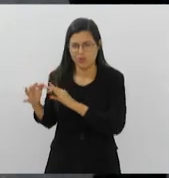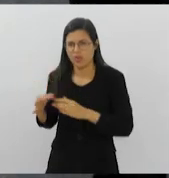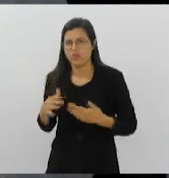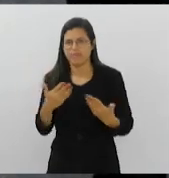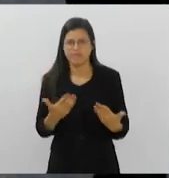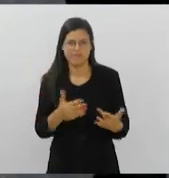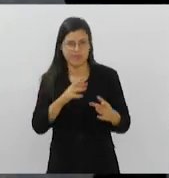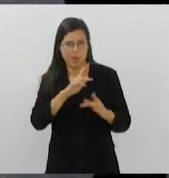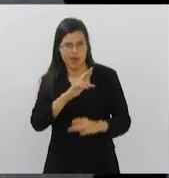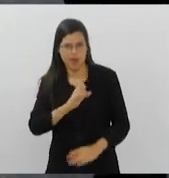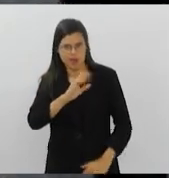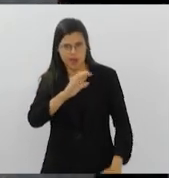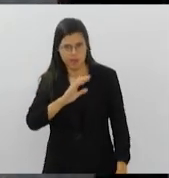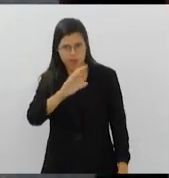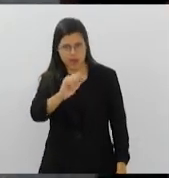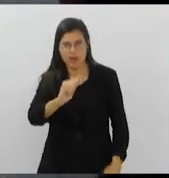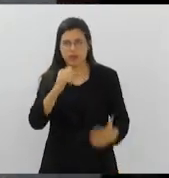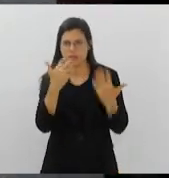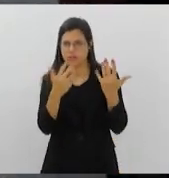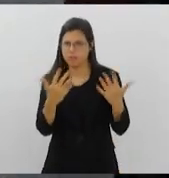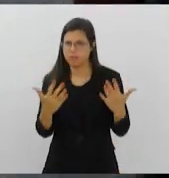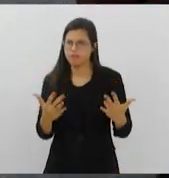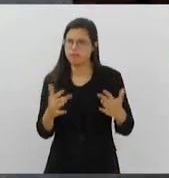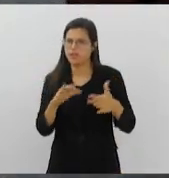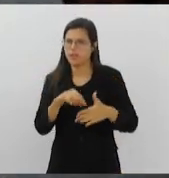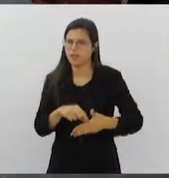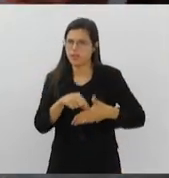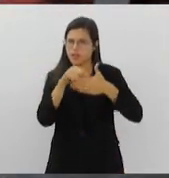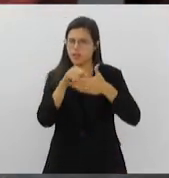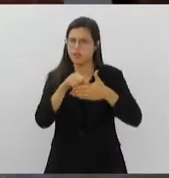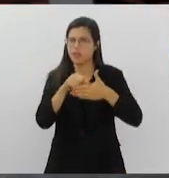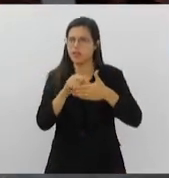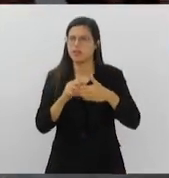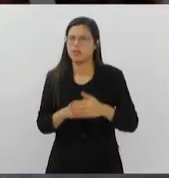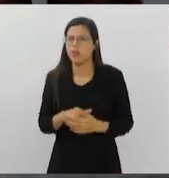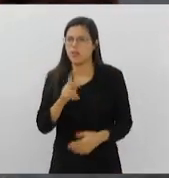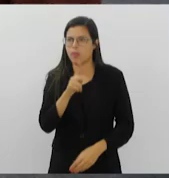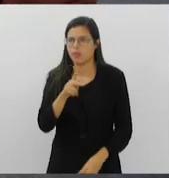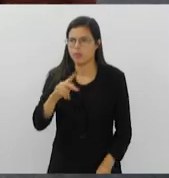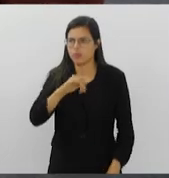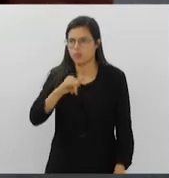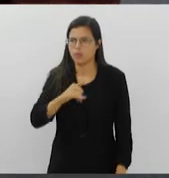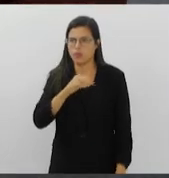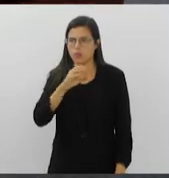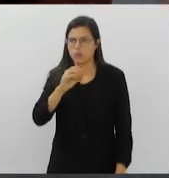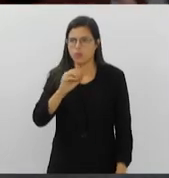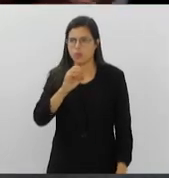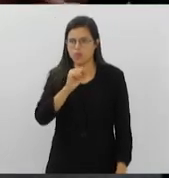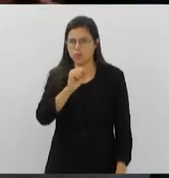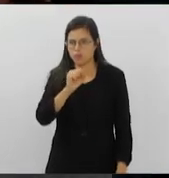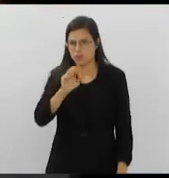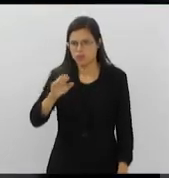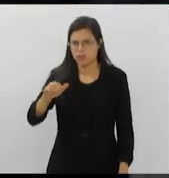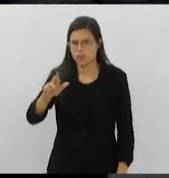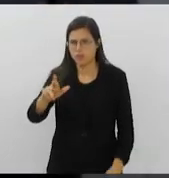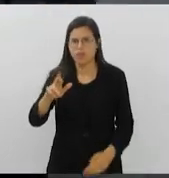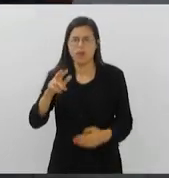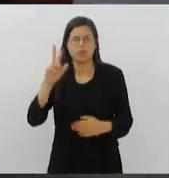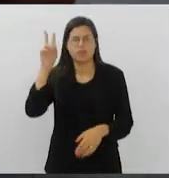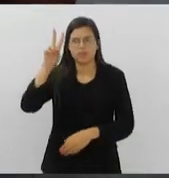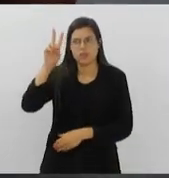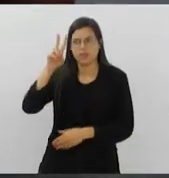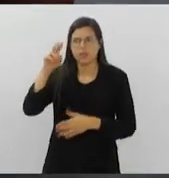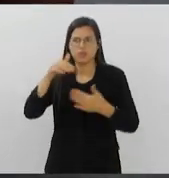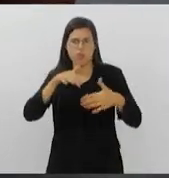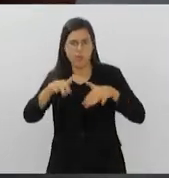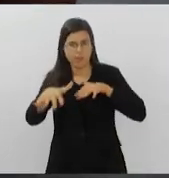estar liderando a nossa intervenção nesses Jogos Olímpicos. O professor Josemar está de parabéns por ter feito essa lembrança, por ter se movimentado